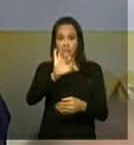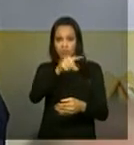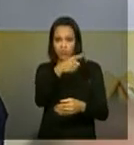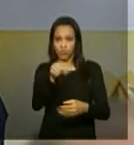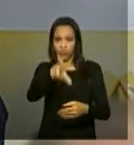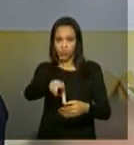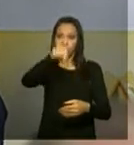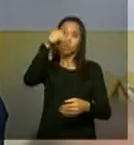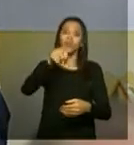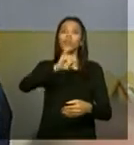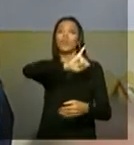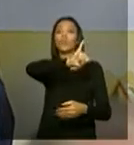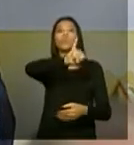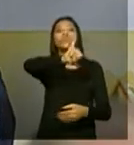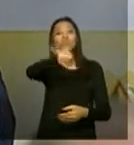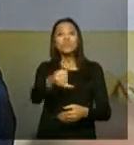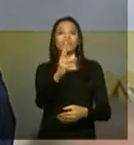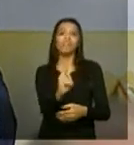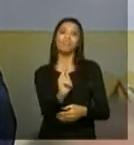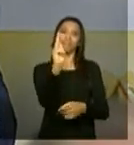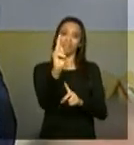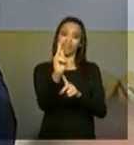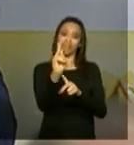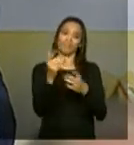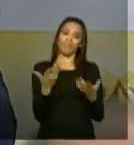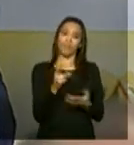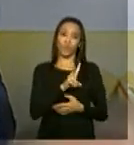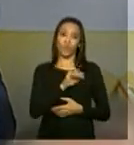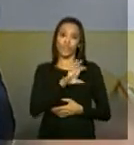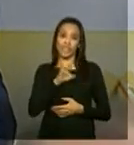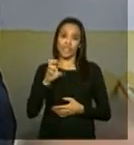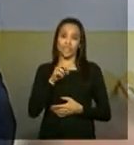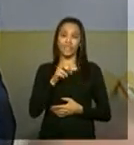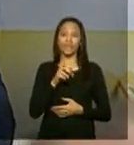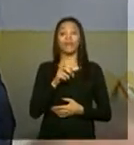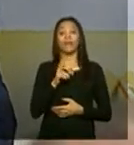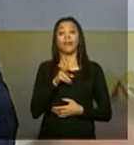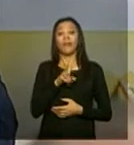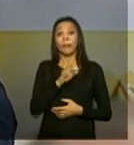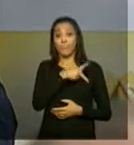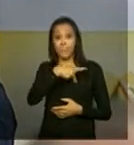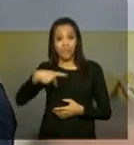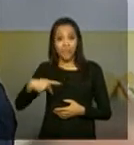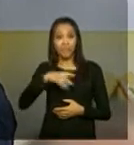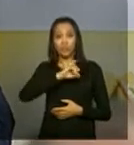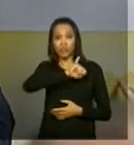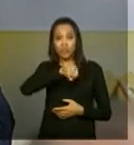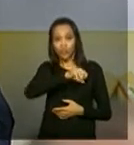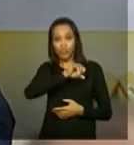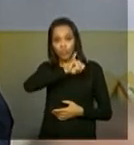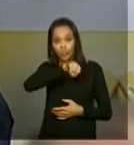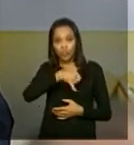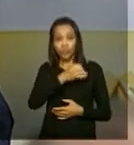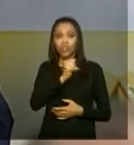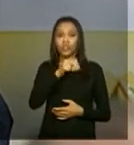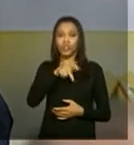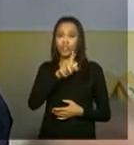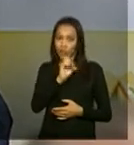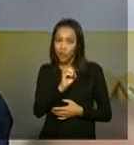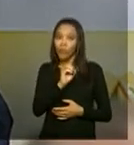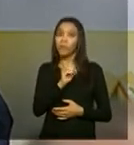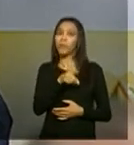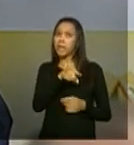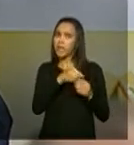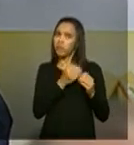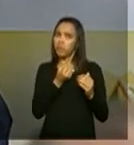kubitchek o vice-presidente joão goulart teve mais votos do que o presidente eleito numa demonstração